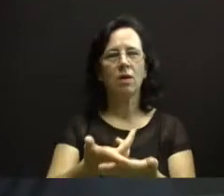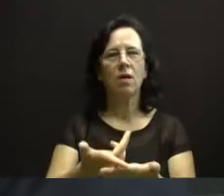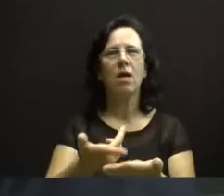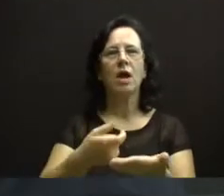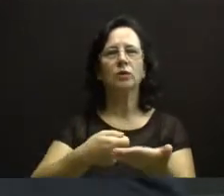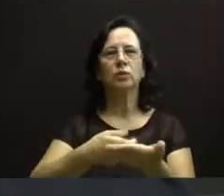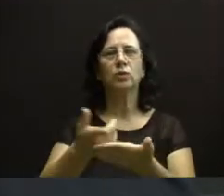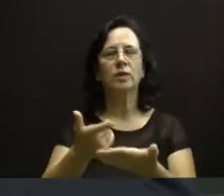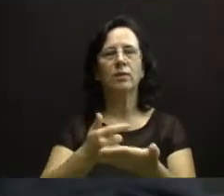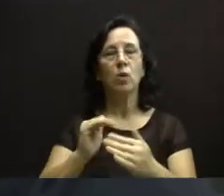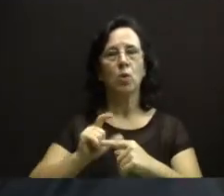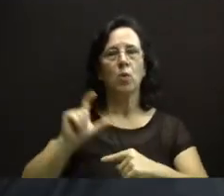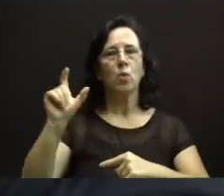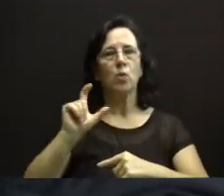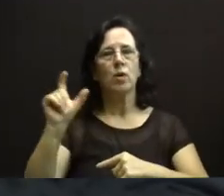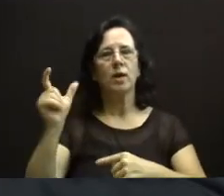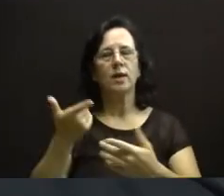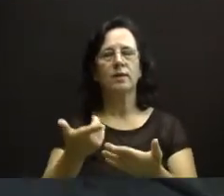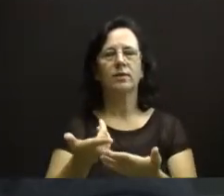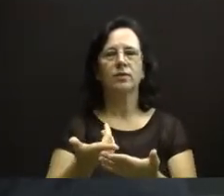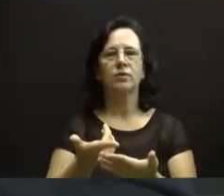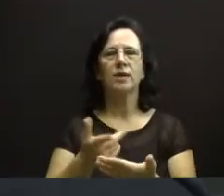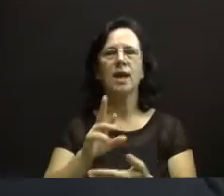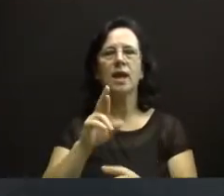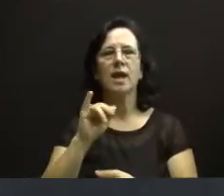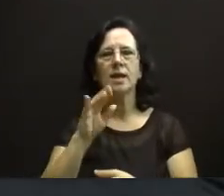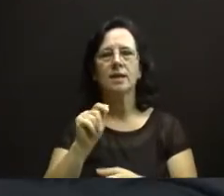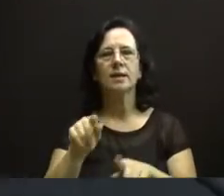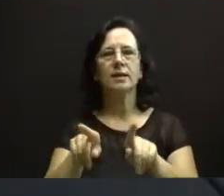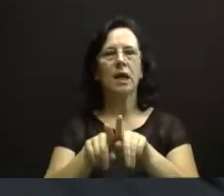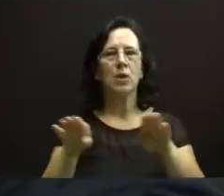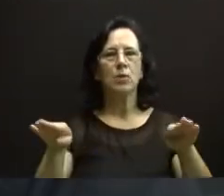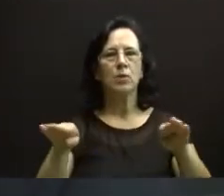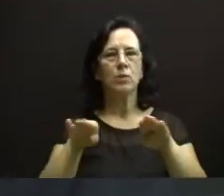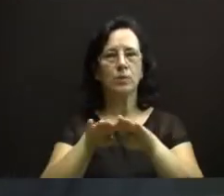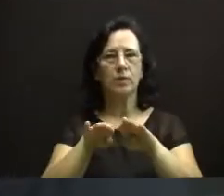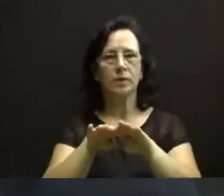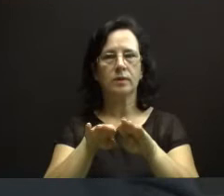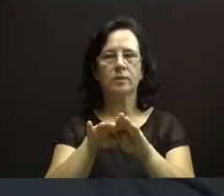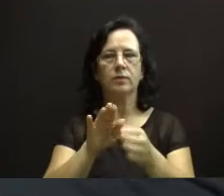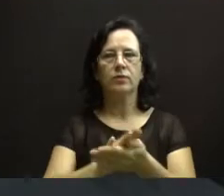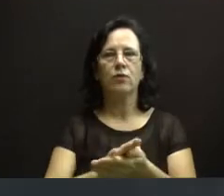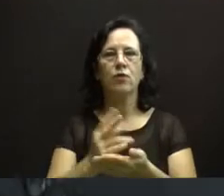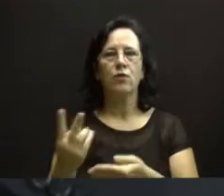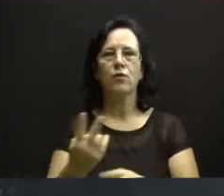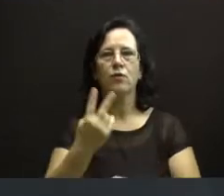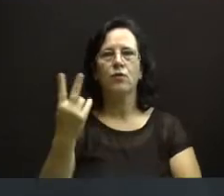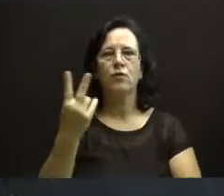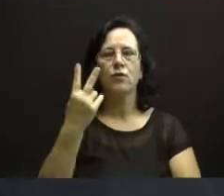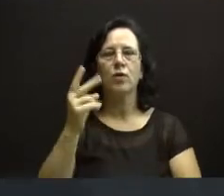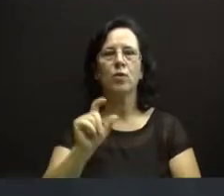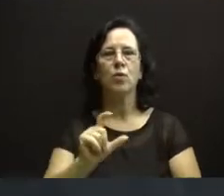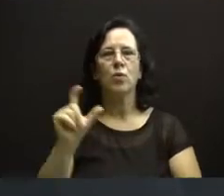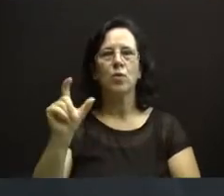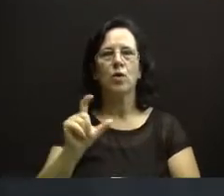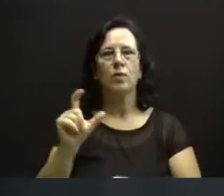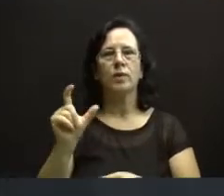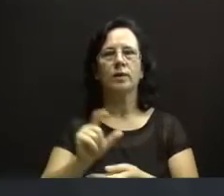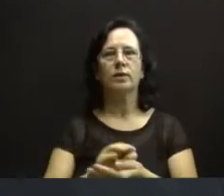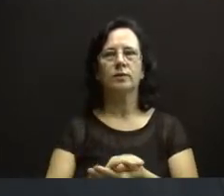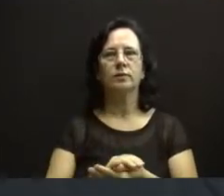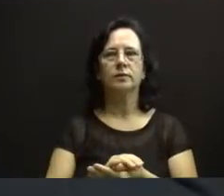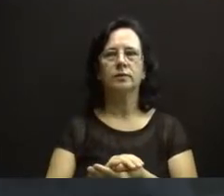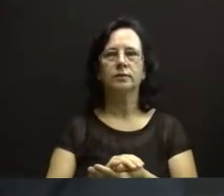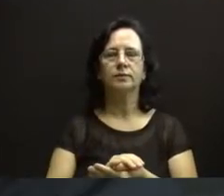não teve um crescimento de receita ela está estagnada está paralisada com o valor aumenta a elevação de